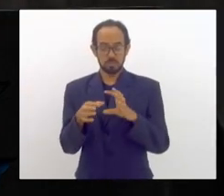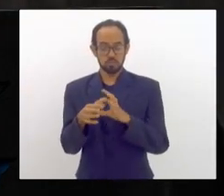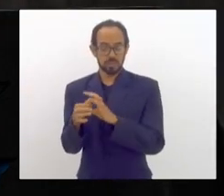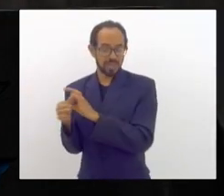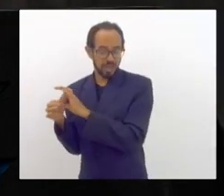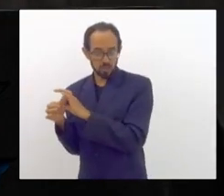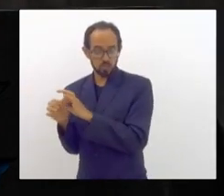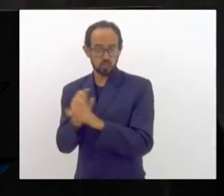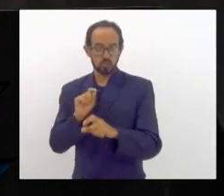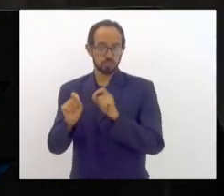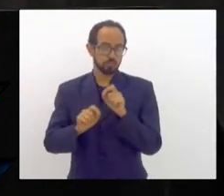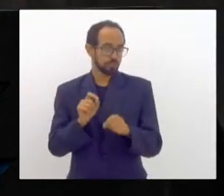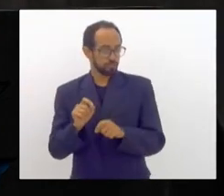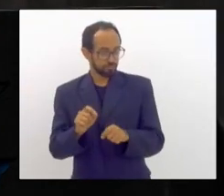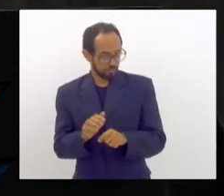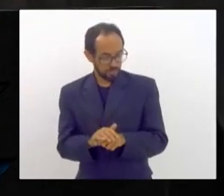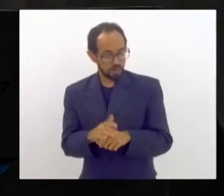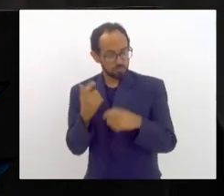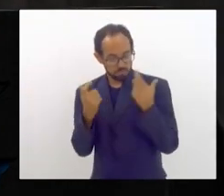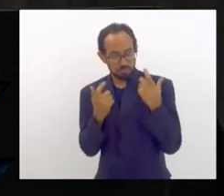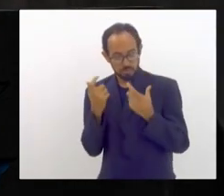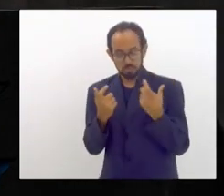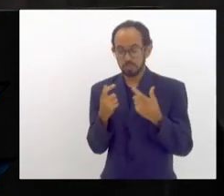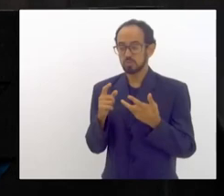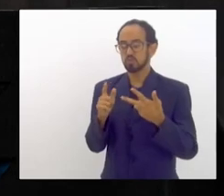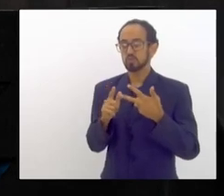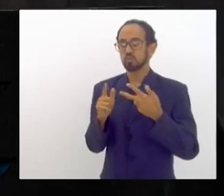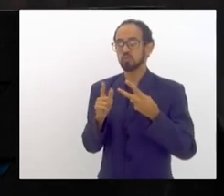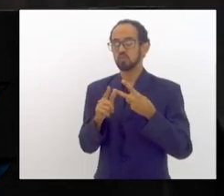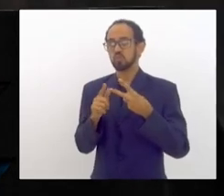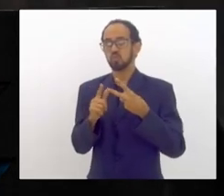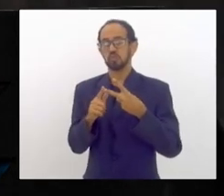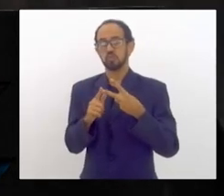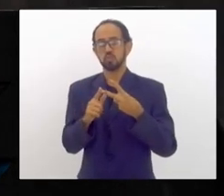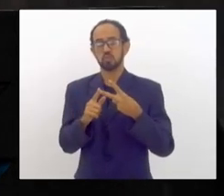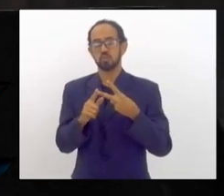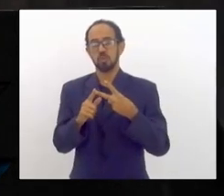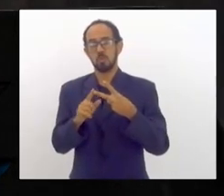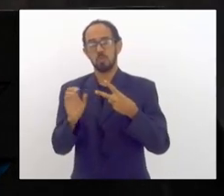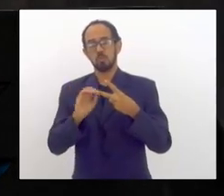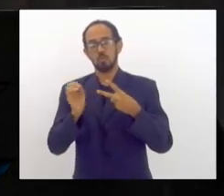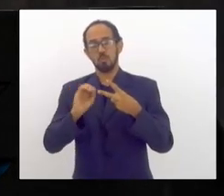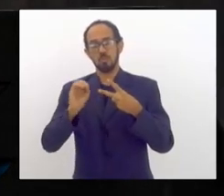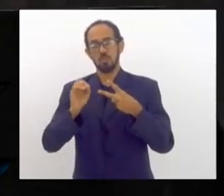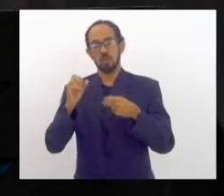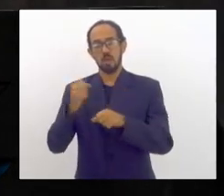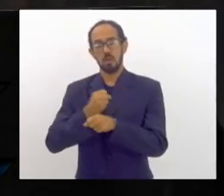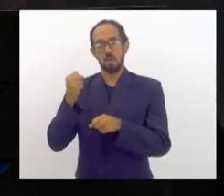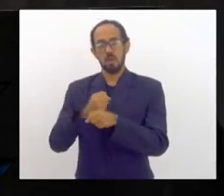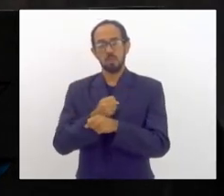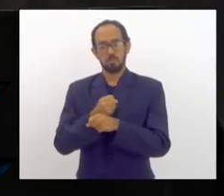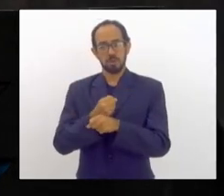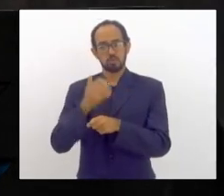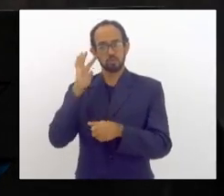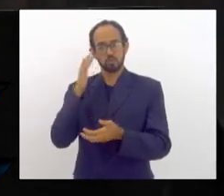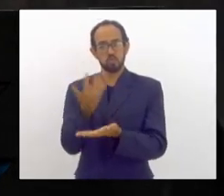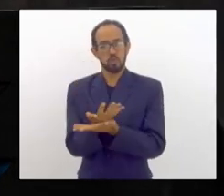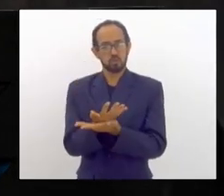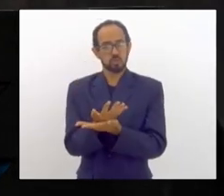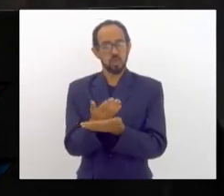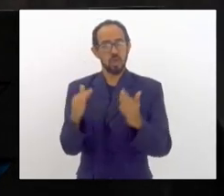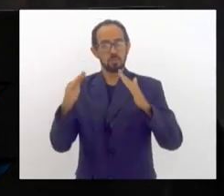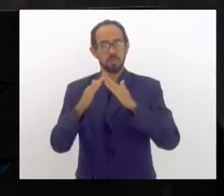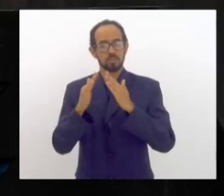ainda, e aí eu vou para o segundo ponto, que nenhuma obra de solução habitacional